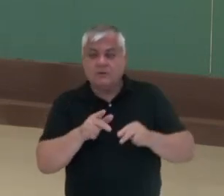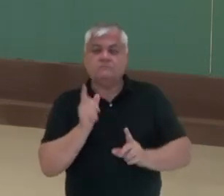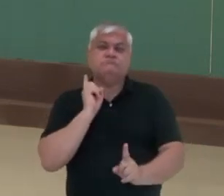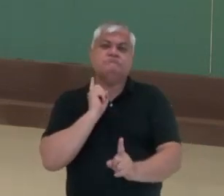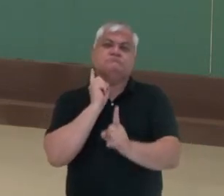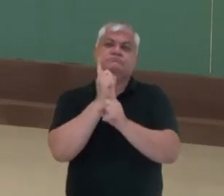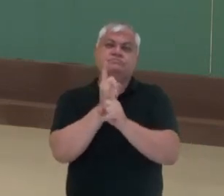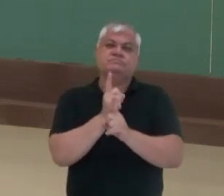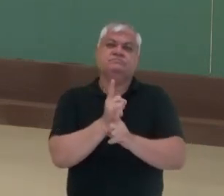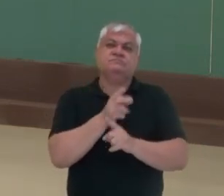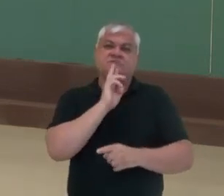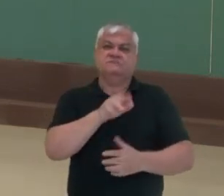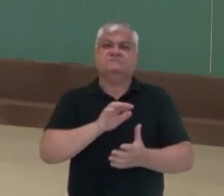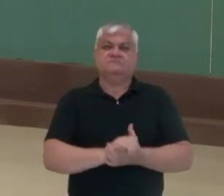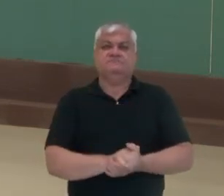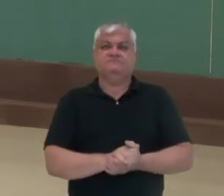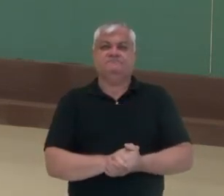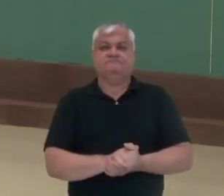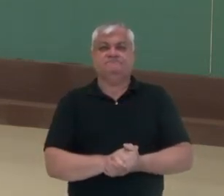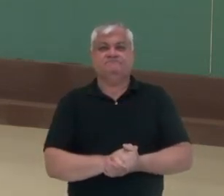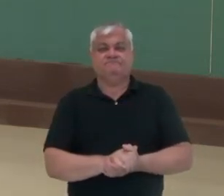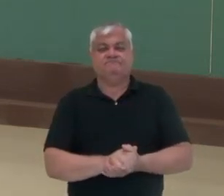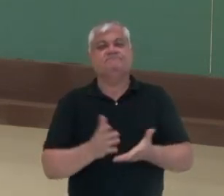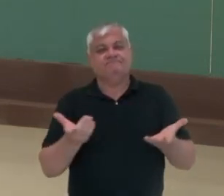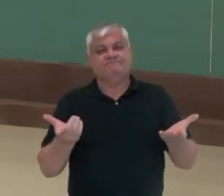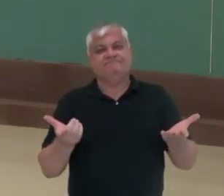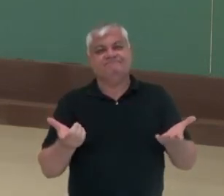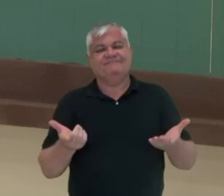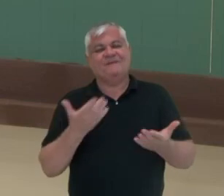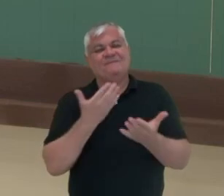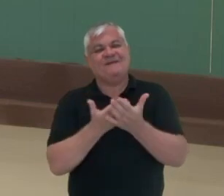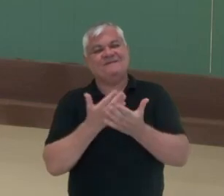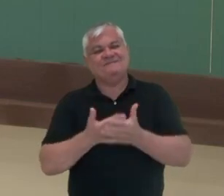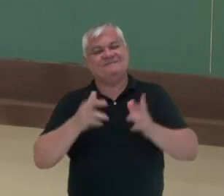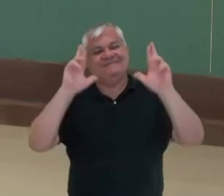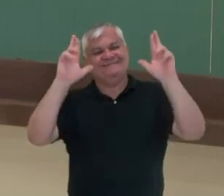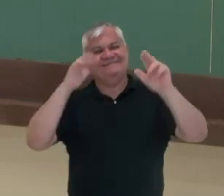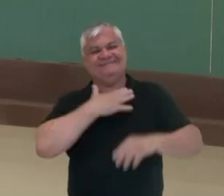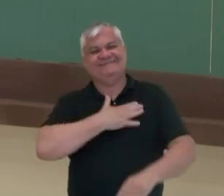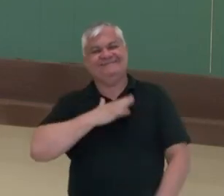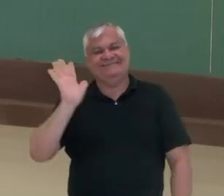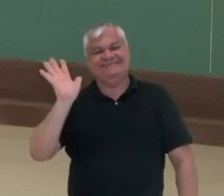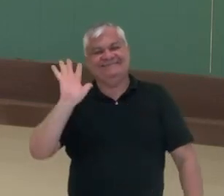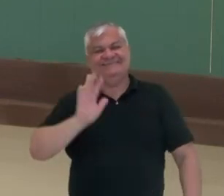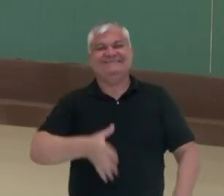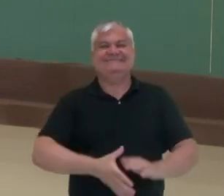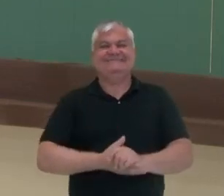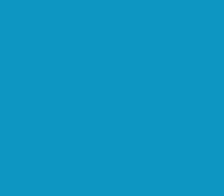encontrar essa constante. O que tínhamos para a aula de hoje era isso, espero que vocês tenham gostado.